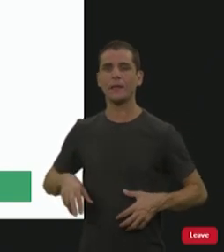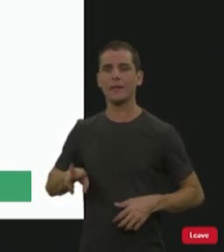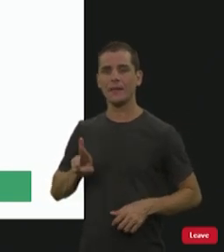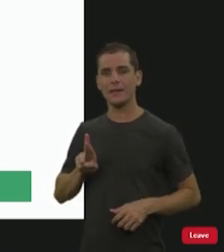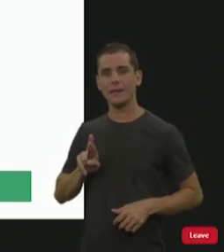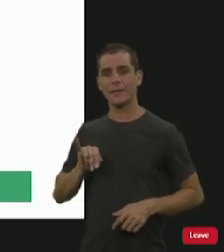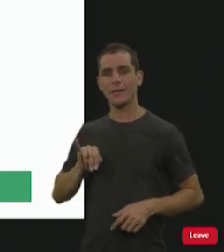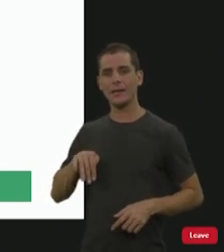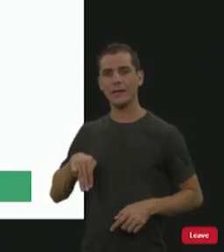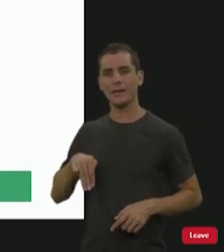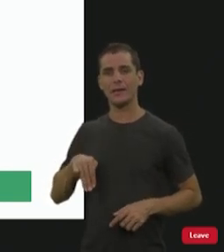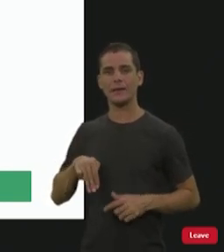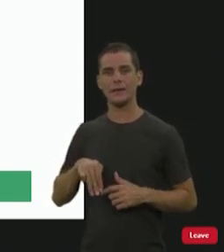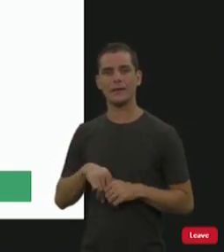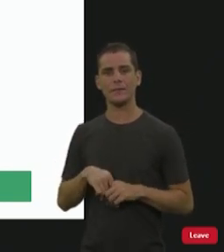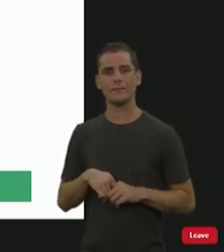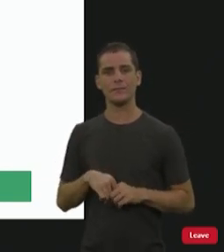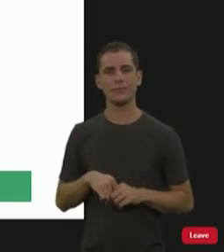hipoleptinemia e